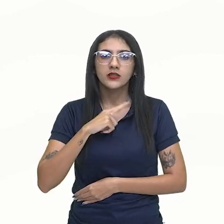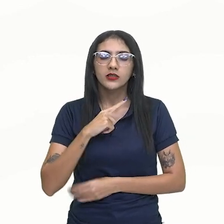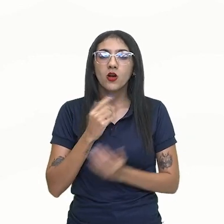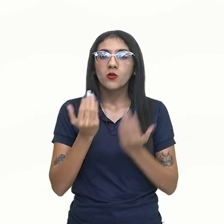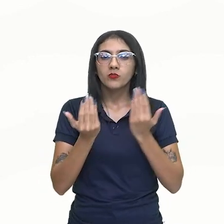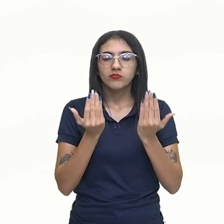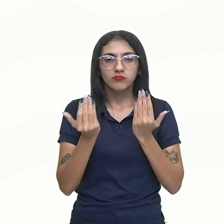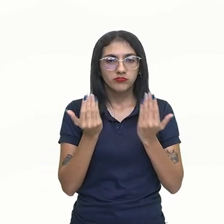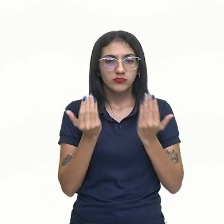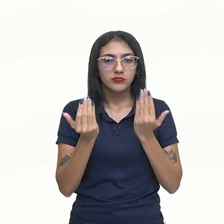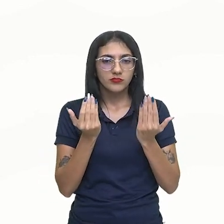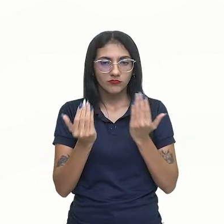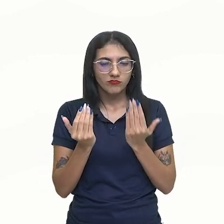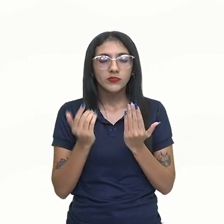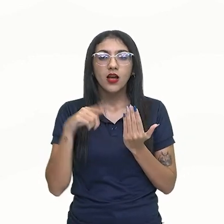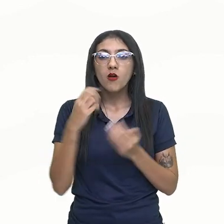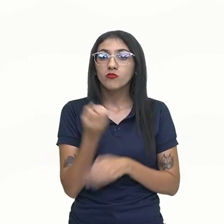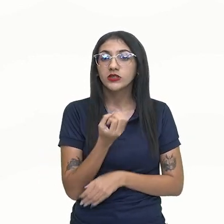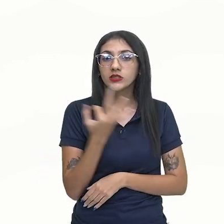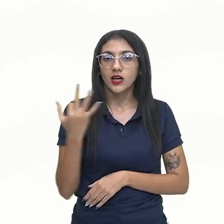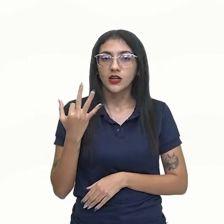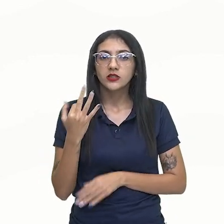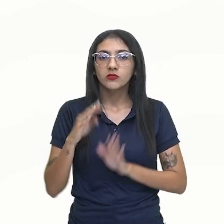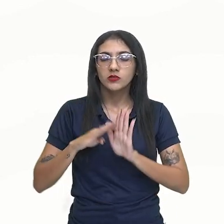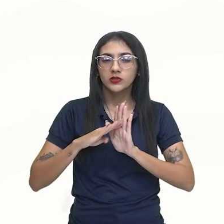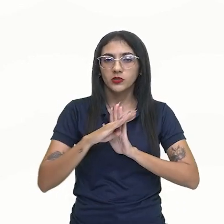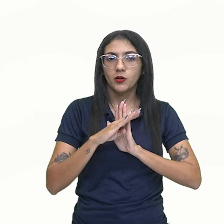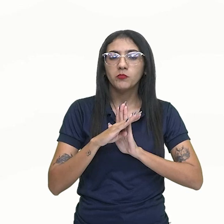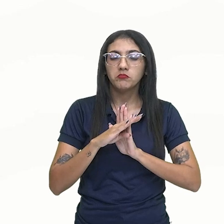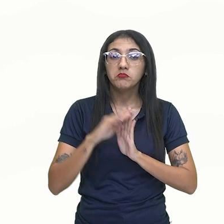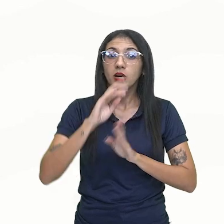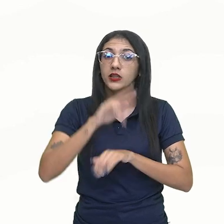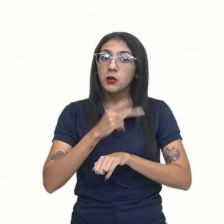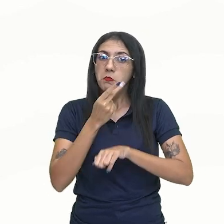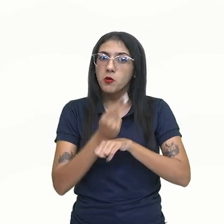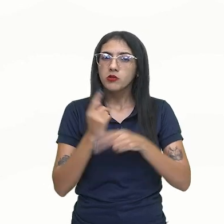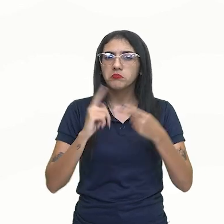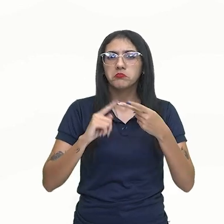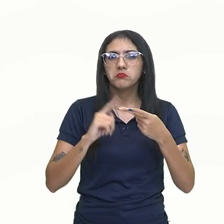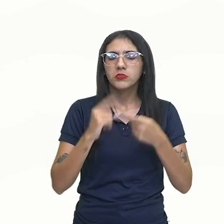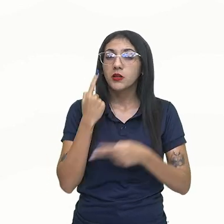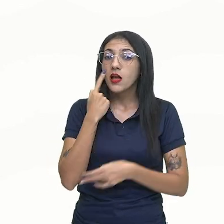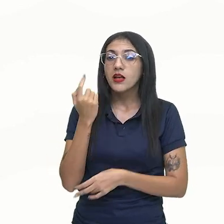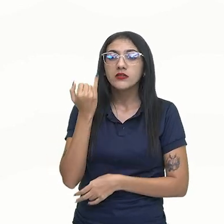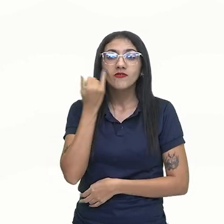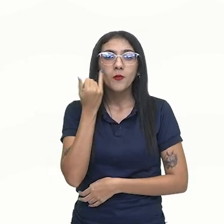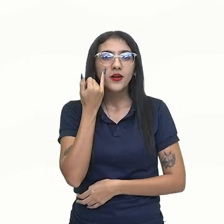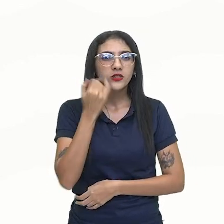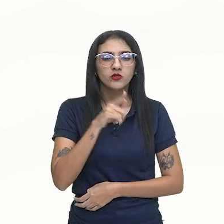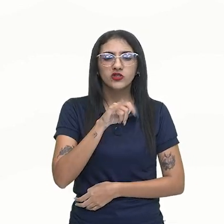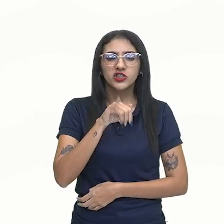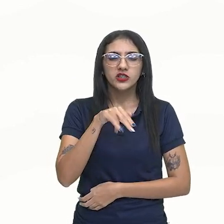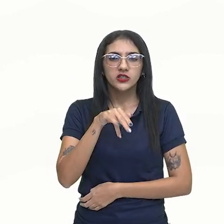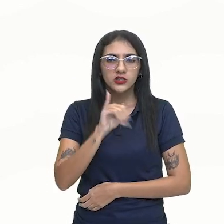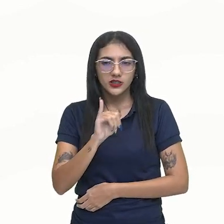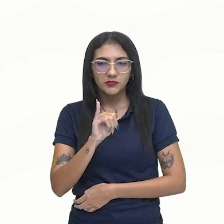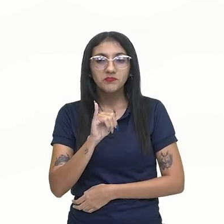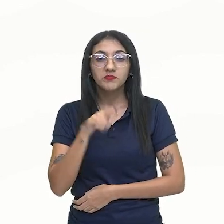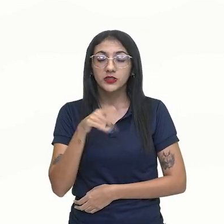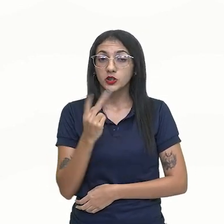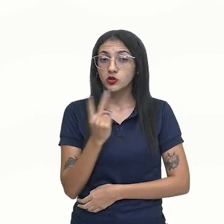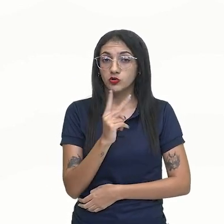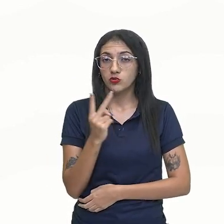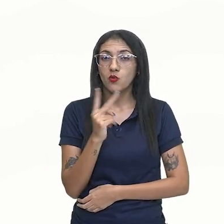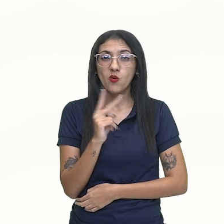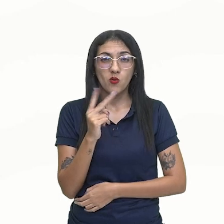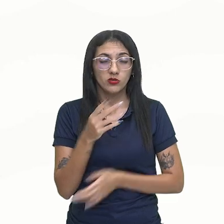O IDH, o Índice de Desenvolvimento Humano, e daqui a pouquinho a gente vai falar sobre o coeficiente de Gini, tá bom, gente? A gente vai falar sobre essas duas